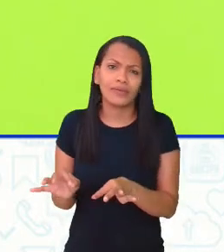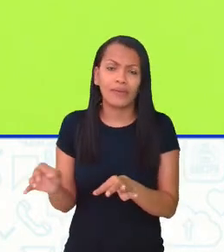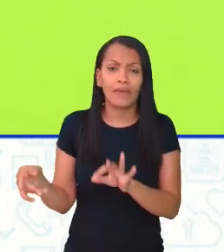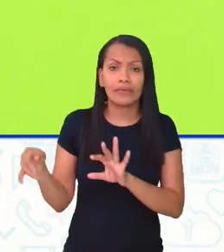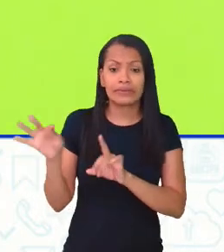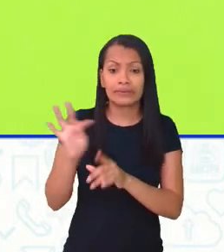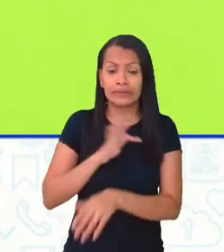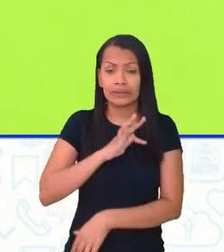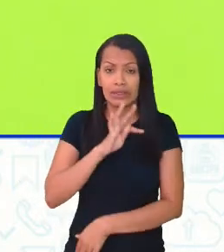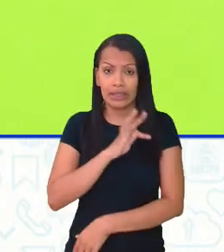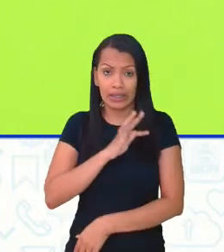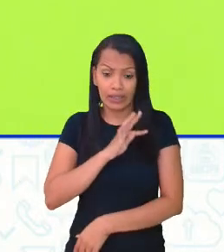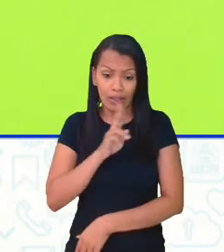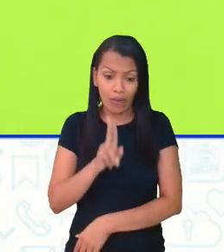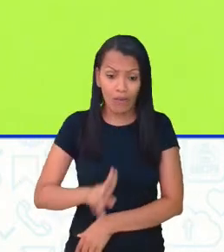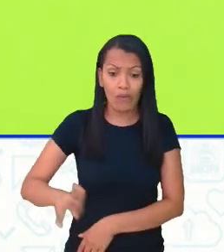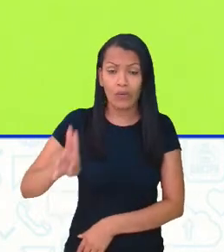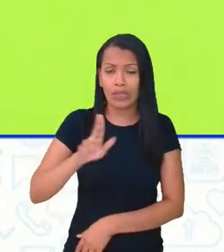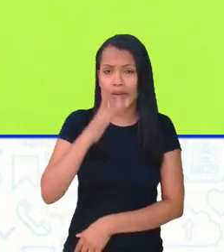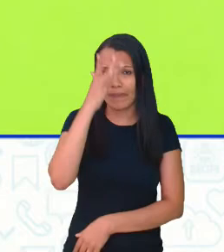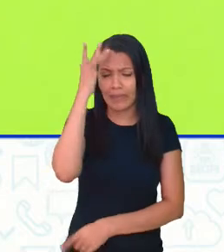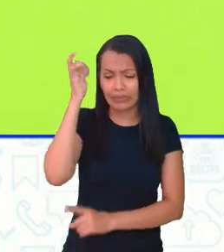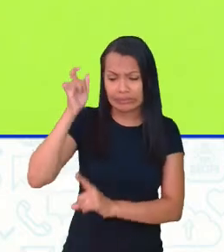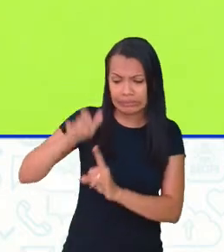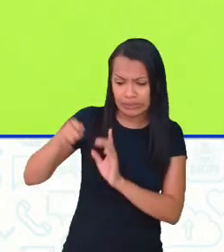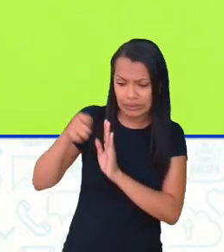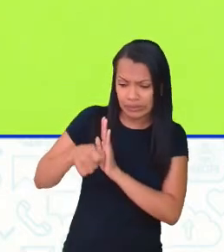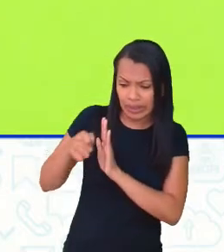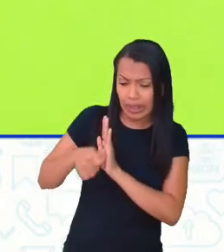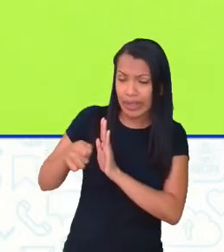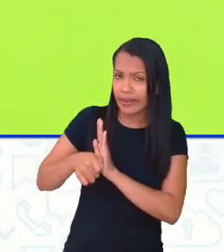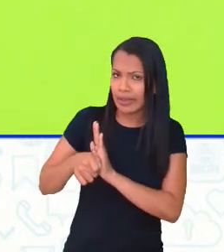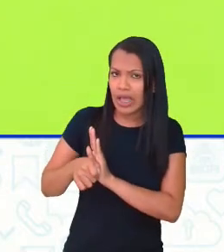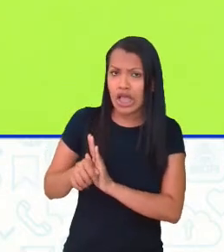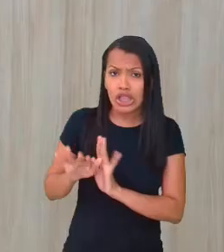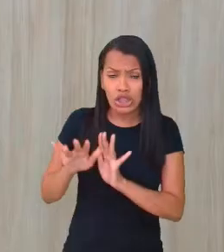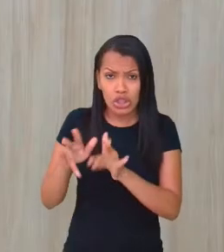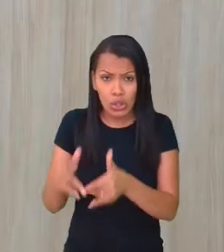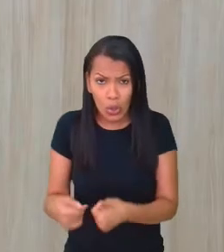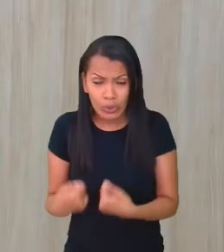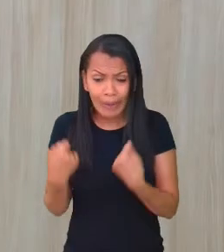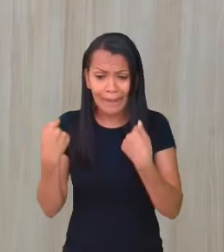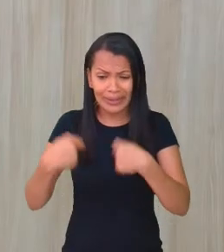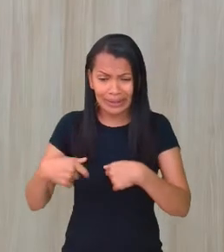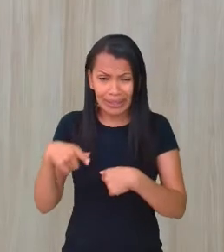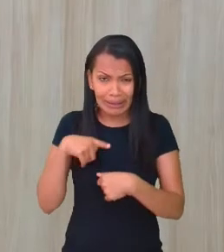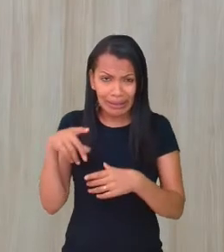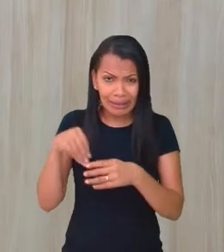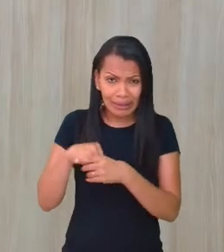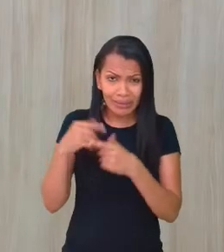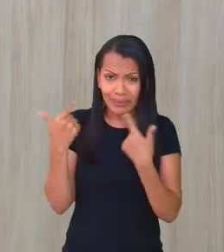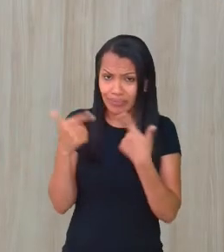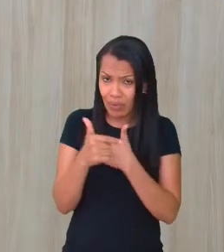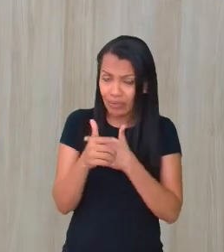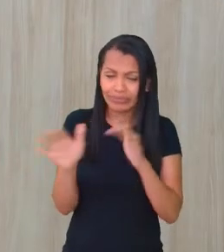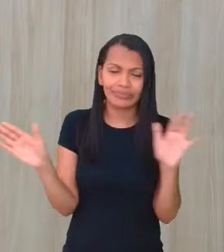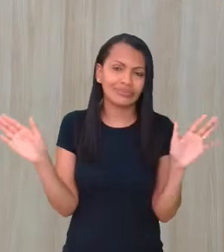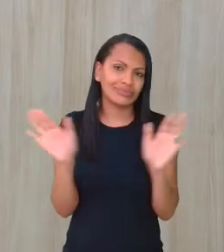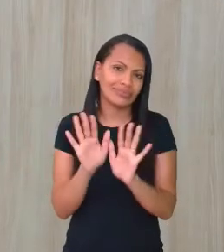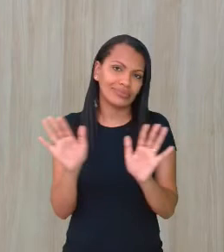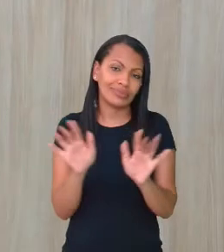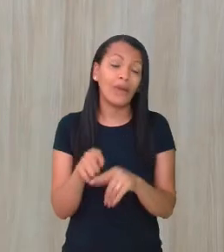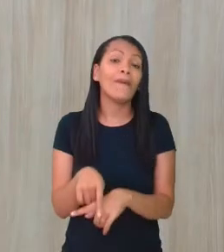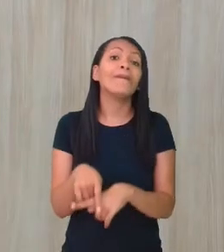técnicas usadas pelo cronista. Então, nem toda crônica precisa ter humor, mas ela se torna